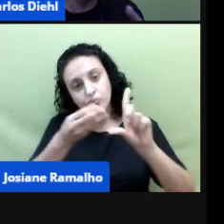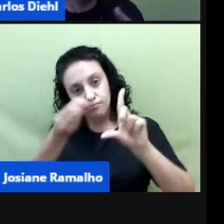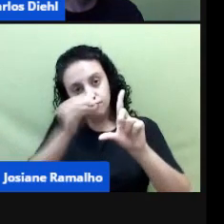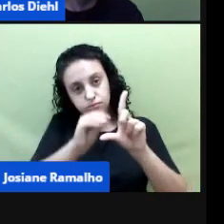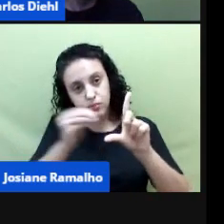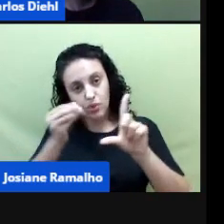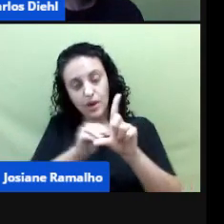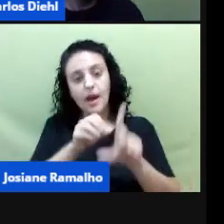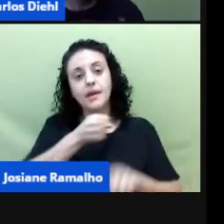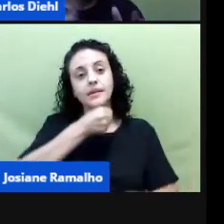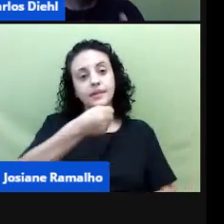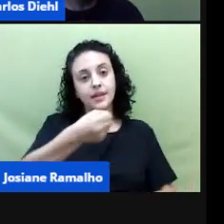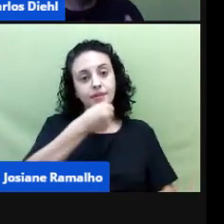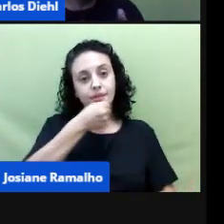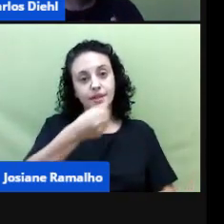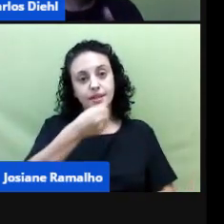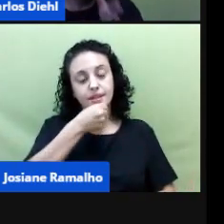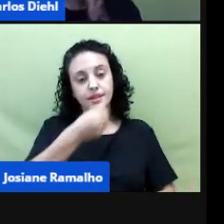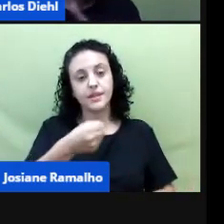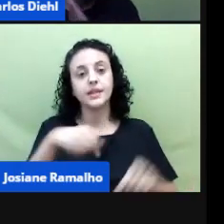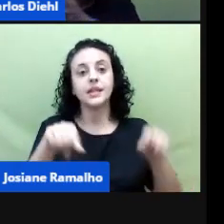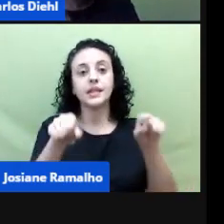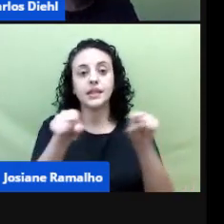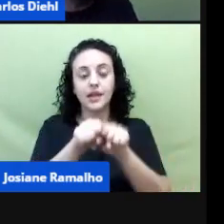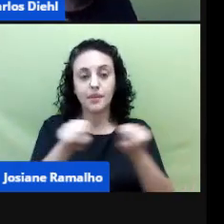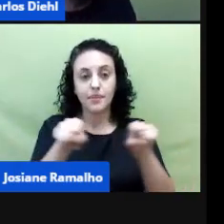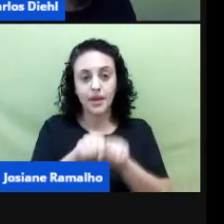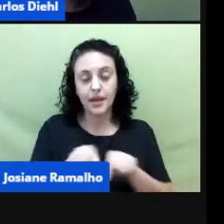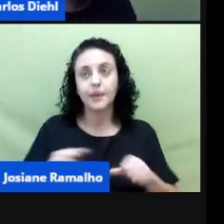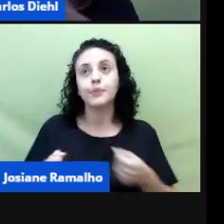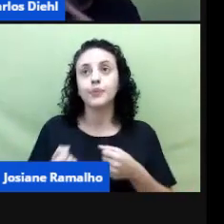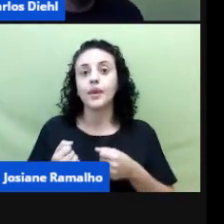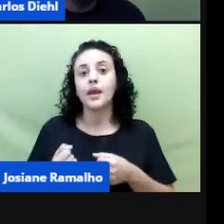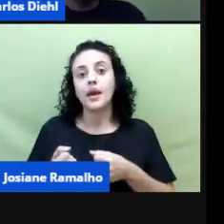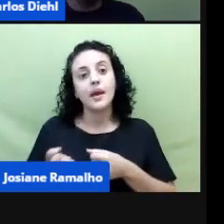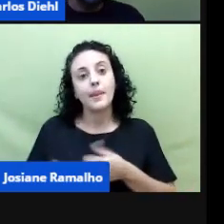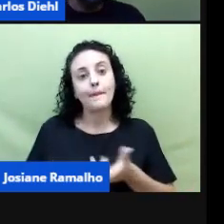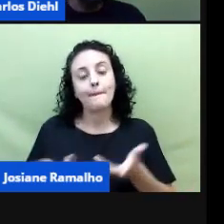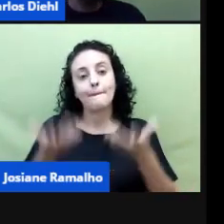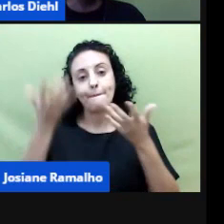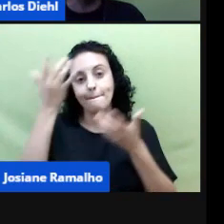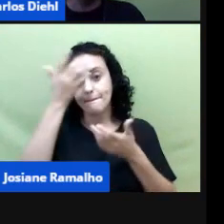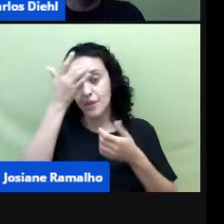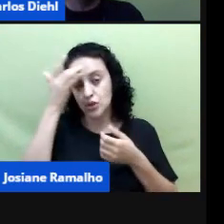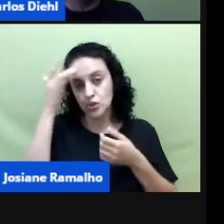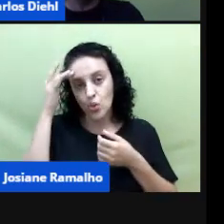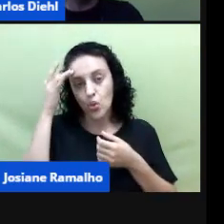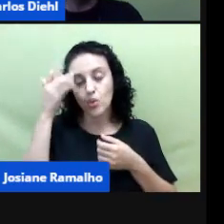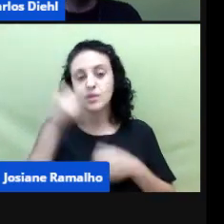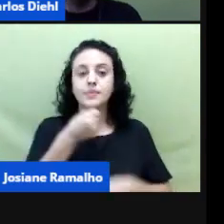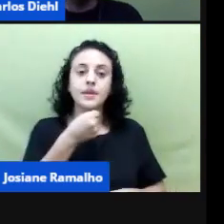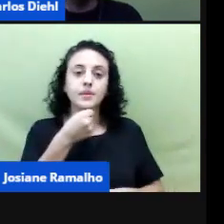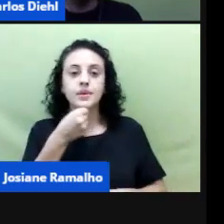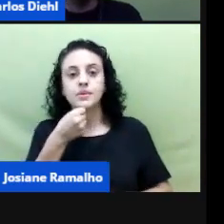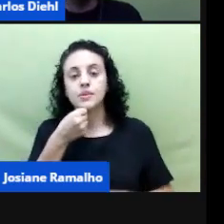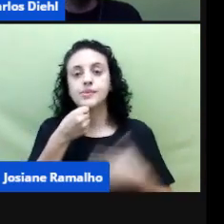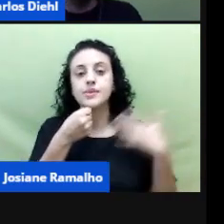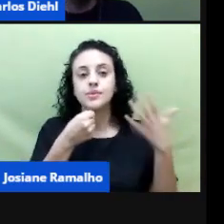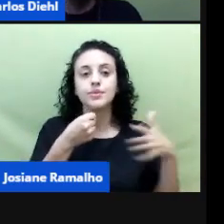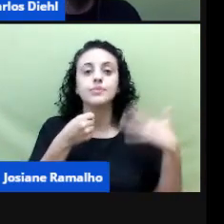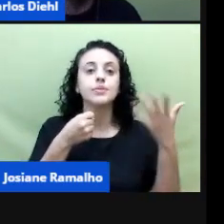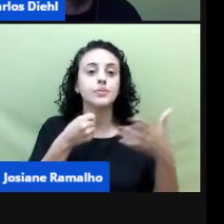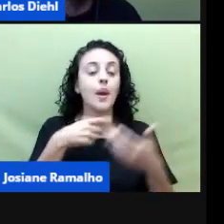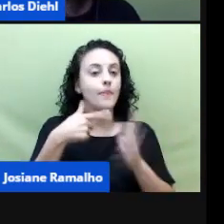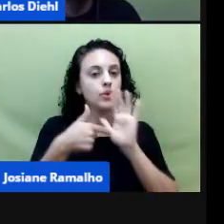narração. Às vezes, só com depoimentos de pessoas que confirmem aquilo que você quer dizer, você consegue fazer esse